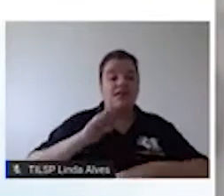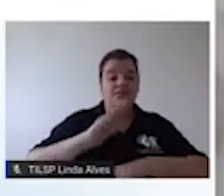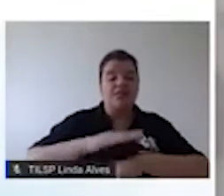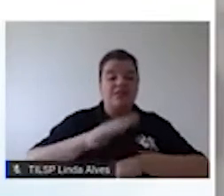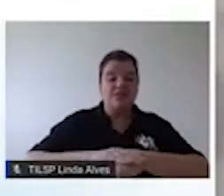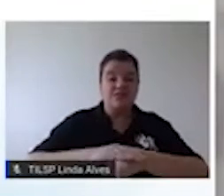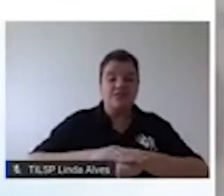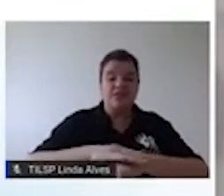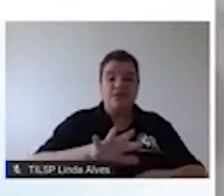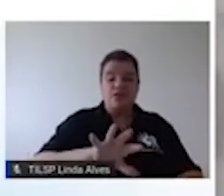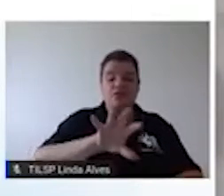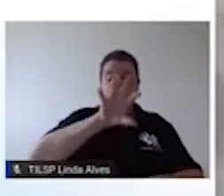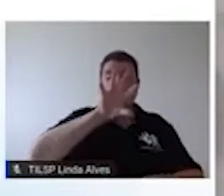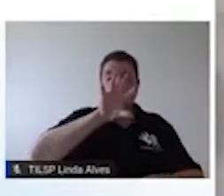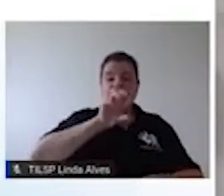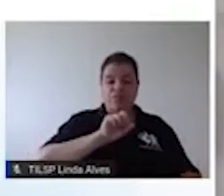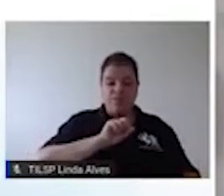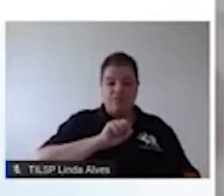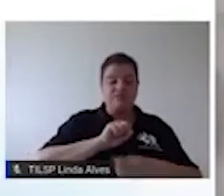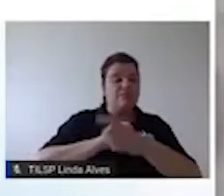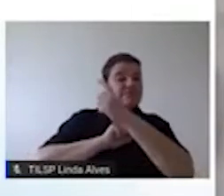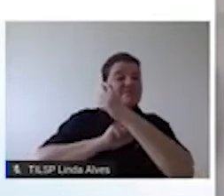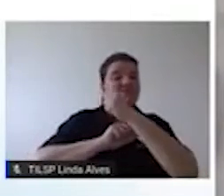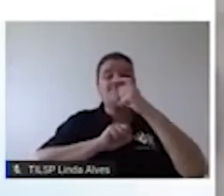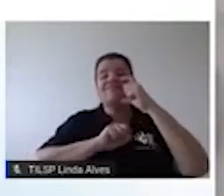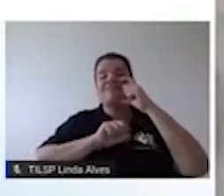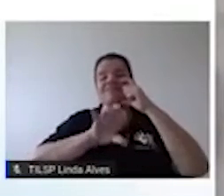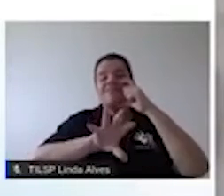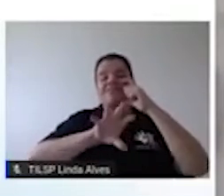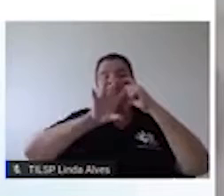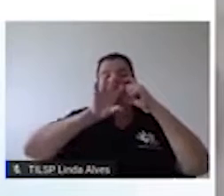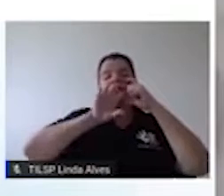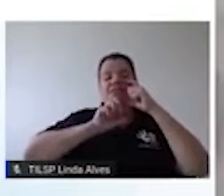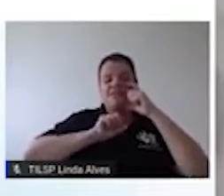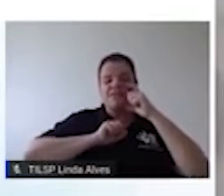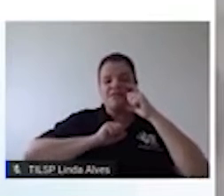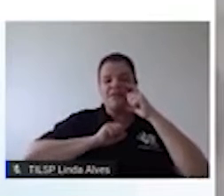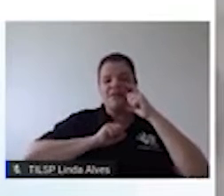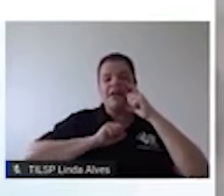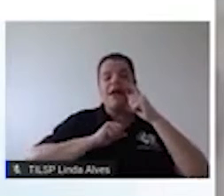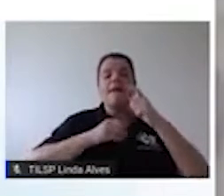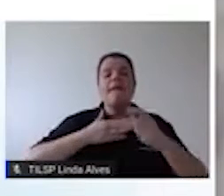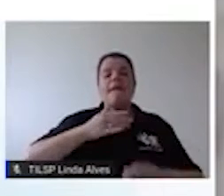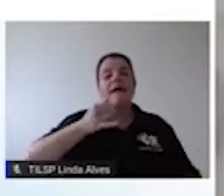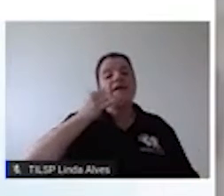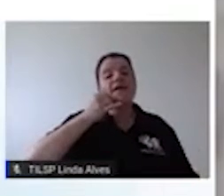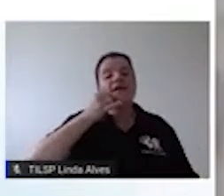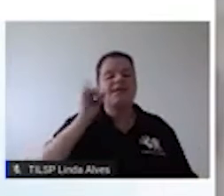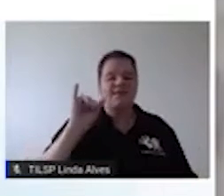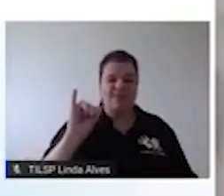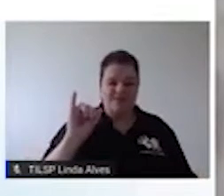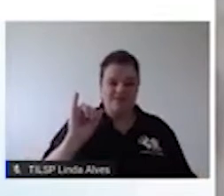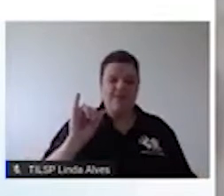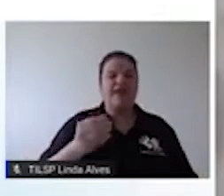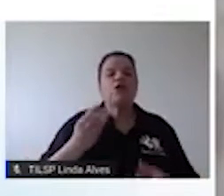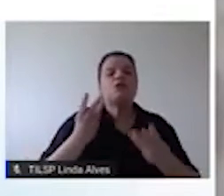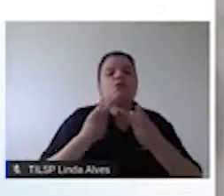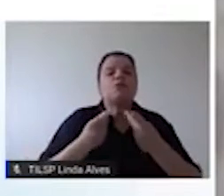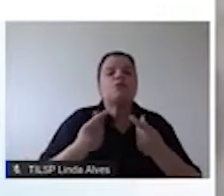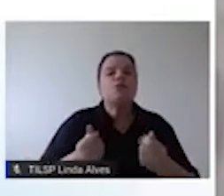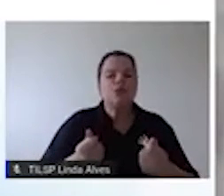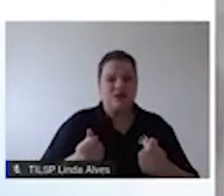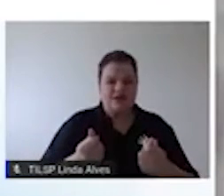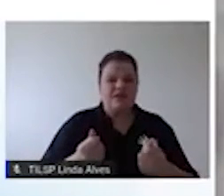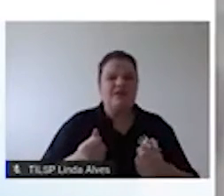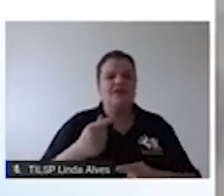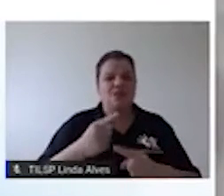mesmo que você seja infectado, se você usa máscara, você tende a ter um quadro clínico muito mais suave, não é,